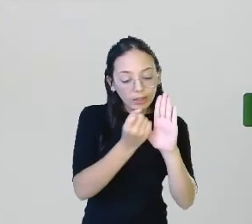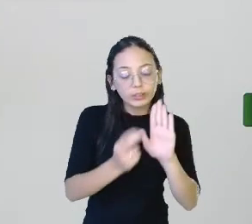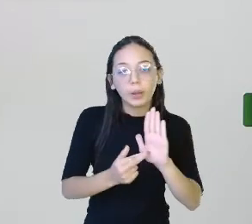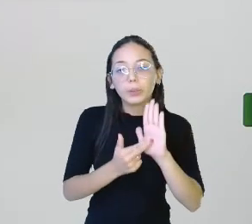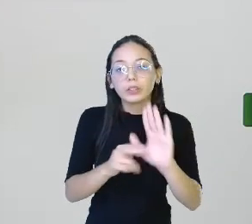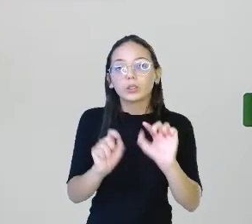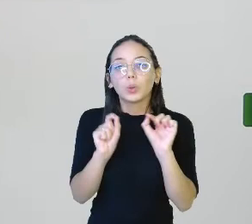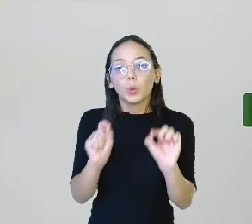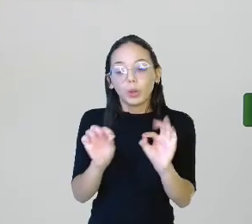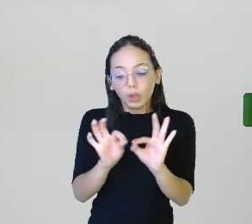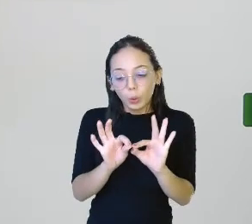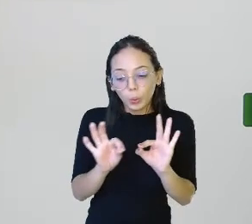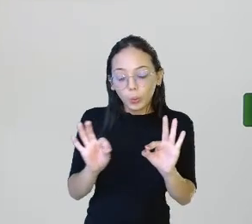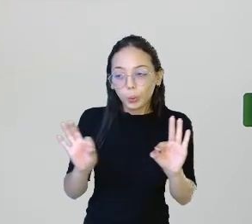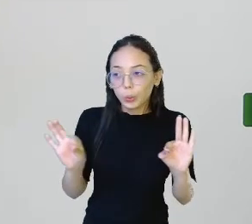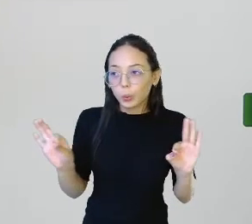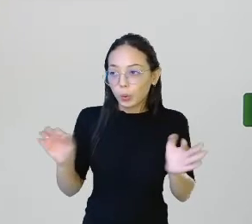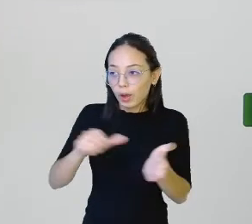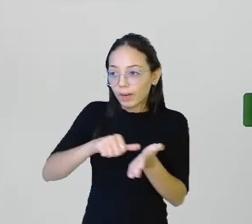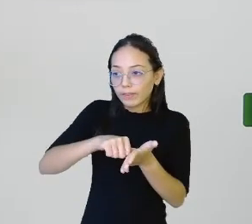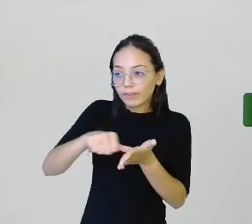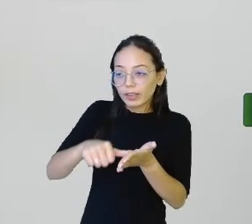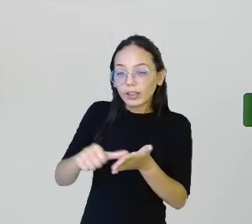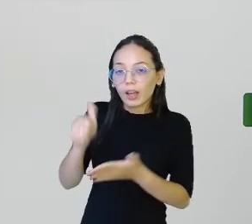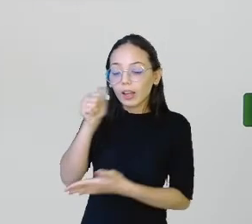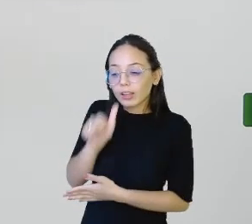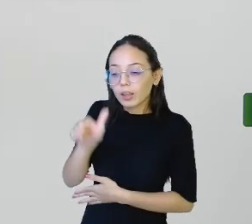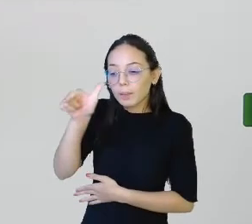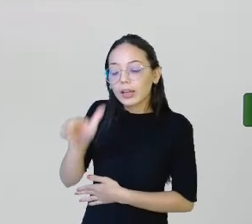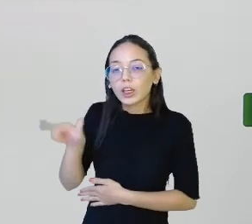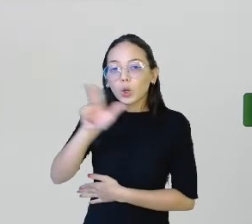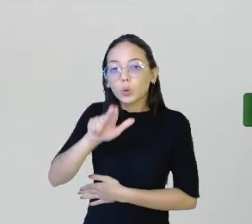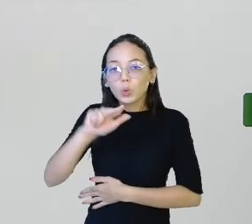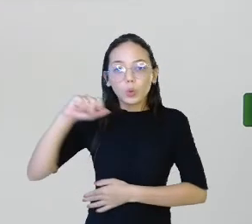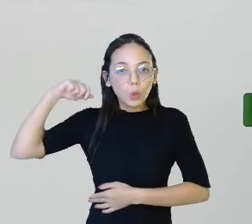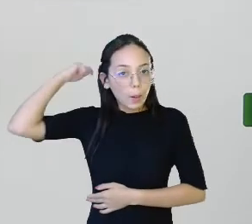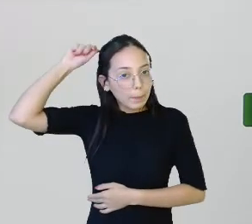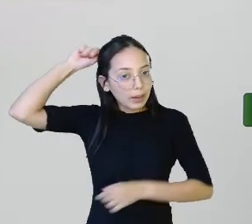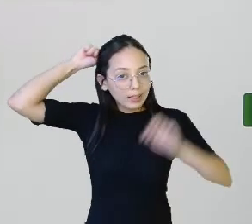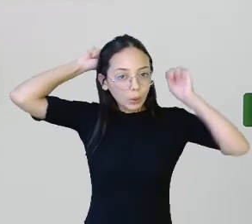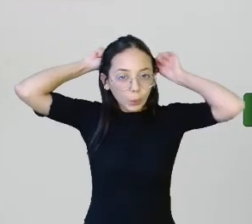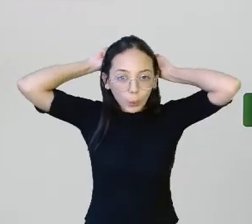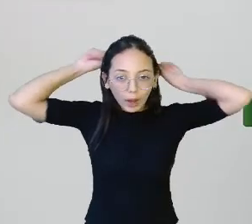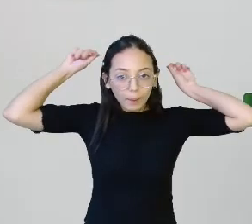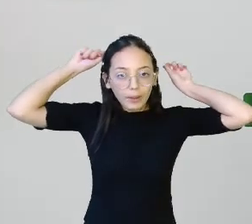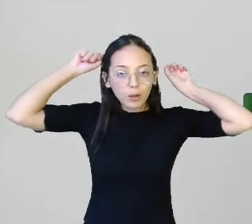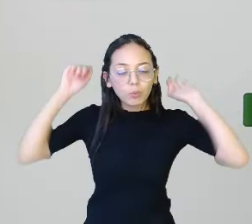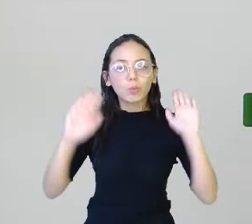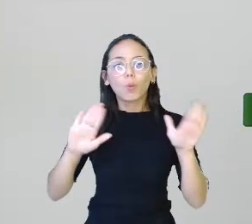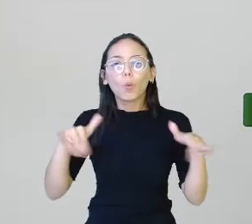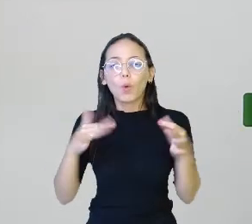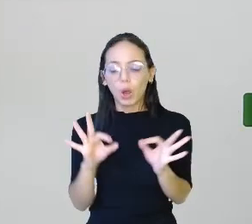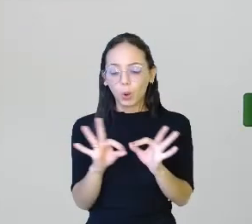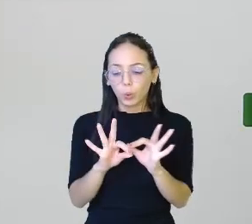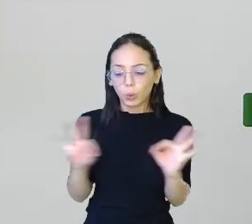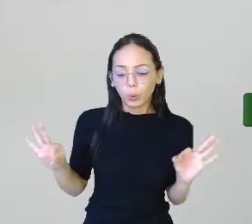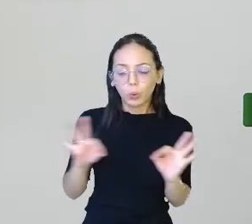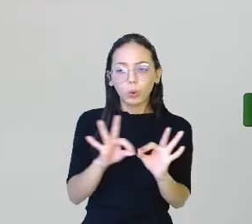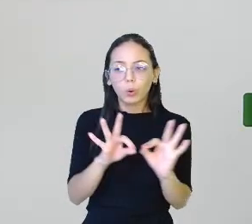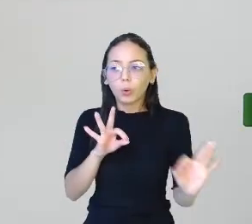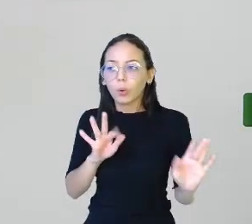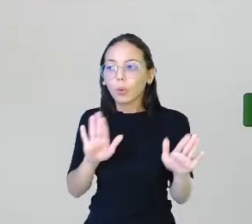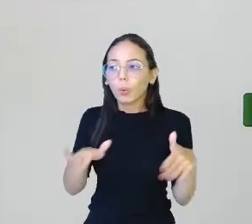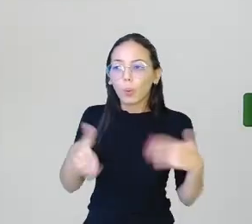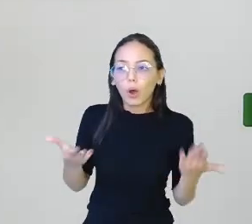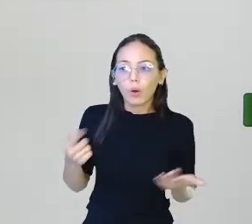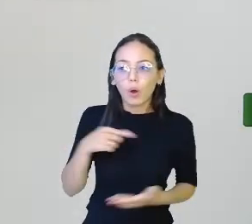representa o tamanho de uma fita que Maria usou para prender o cabelo. Qual é o tamanho da fita?